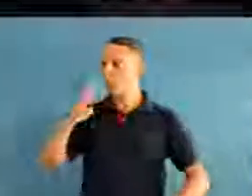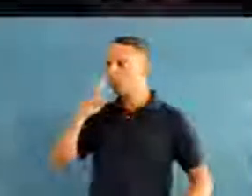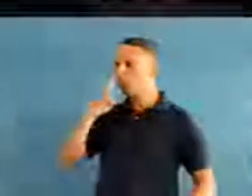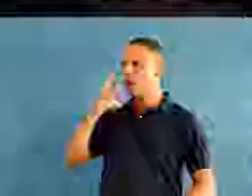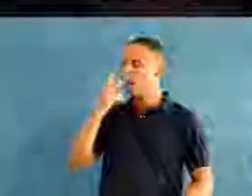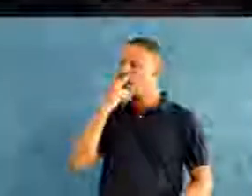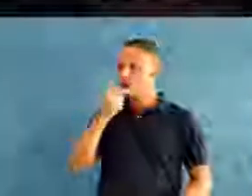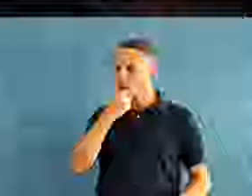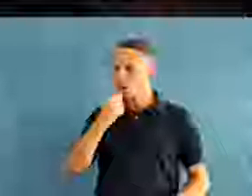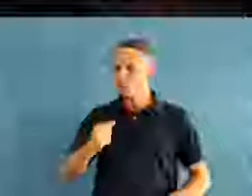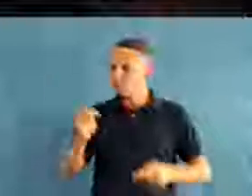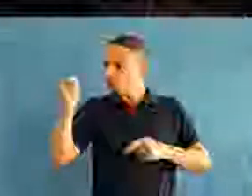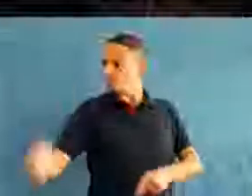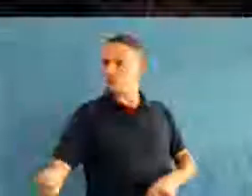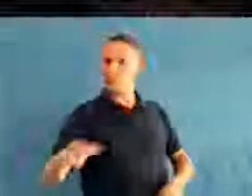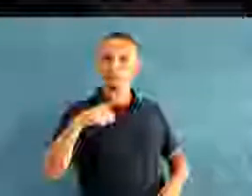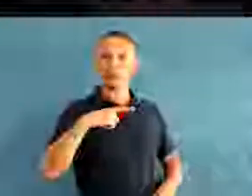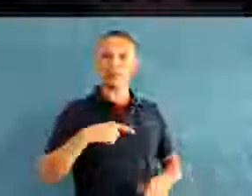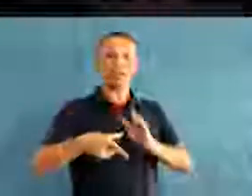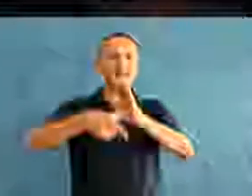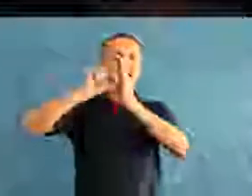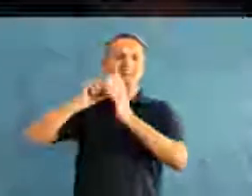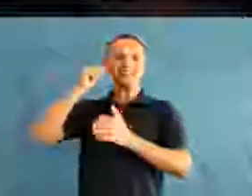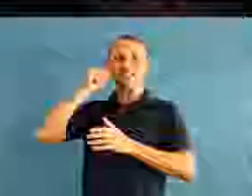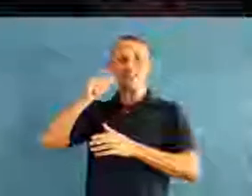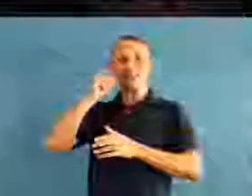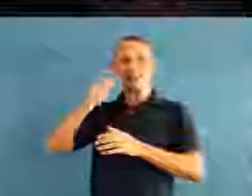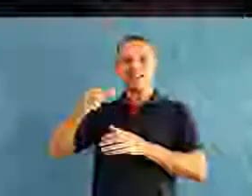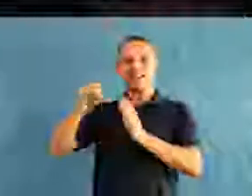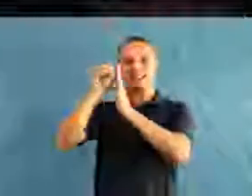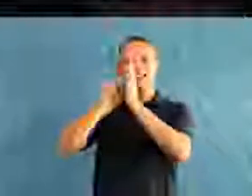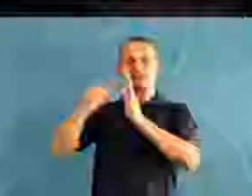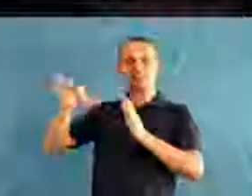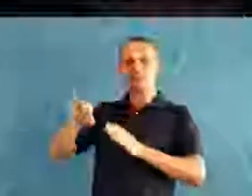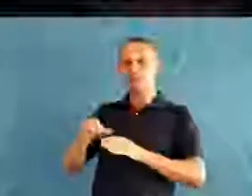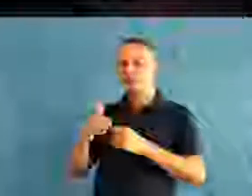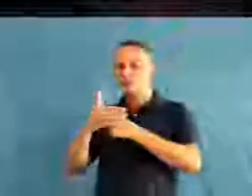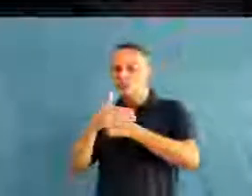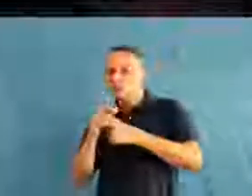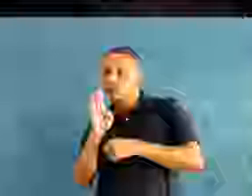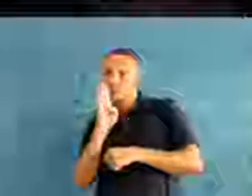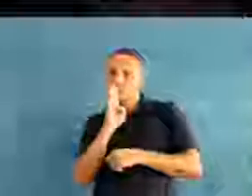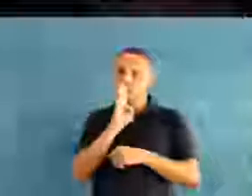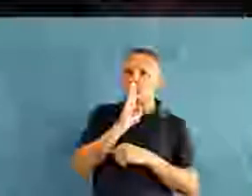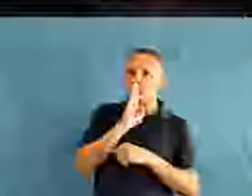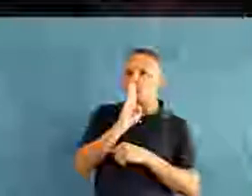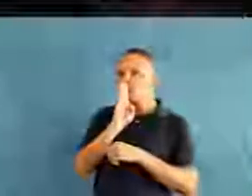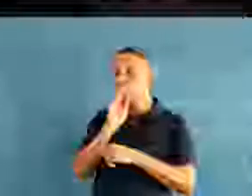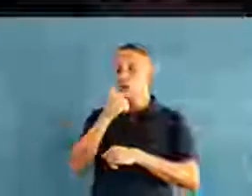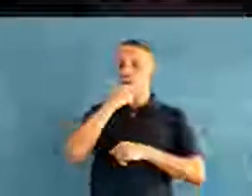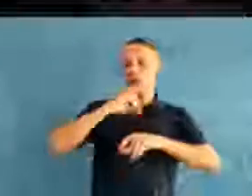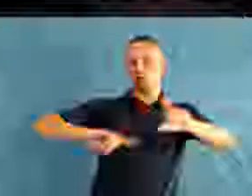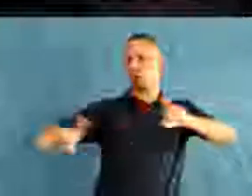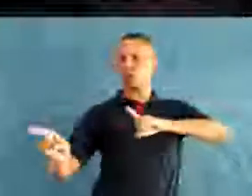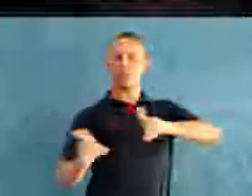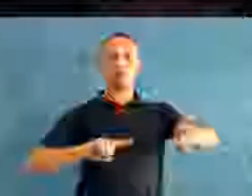machona entre as sinhazinhas dengosas do meado do século XIX. No meio de homens a dominarem sozinhos toda